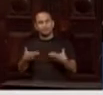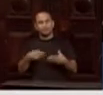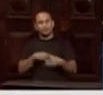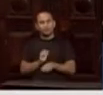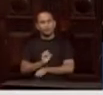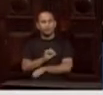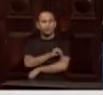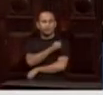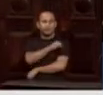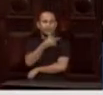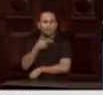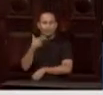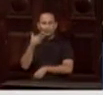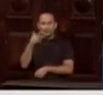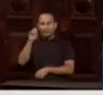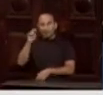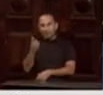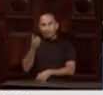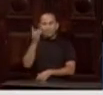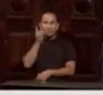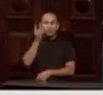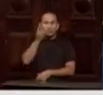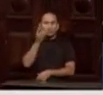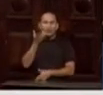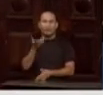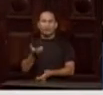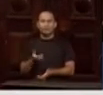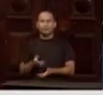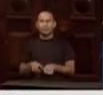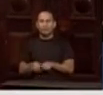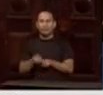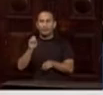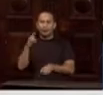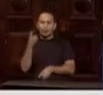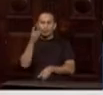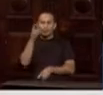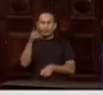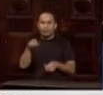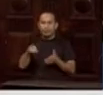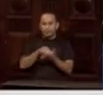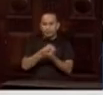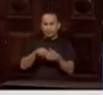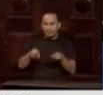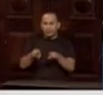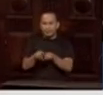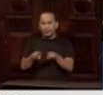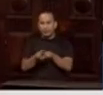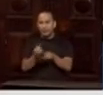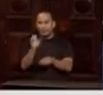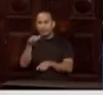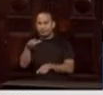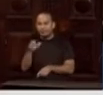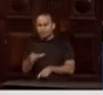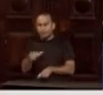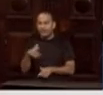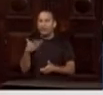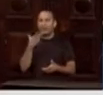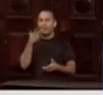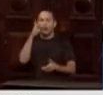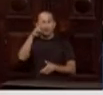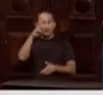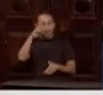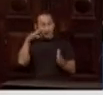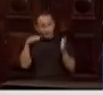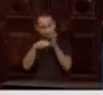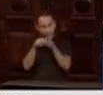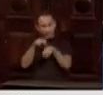com a ex-deputada Graça Matos, com o deputado, ex-deputado dessa casa também, André Correia, lembrando que o prazo está